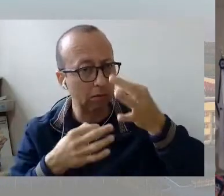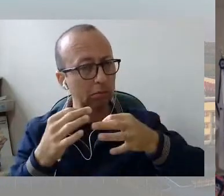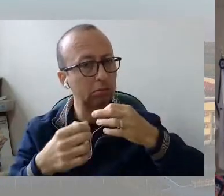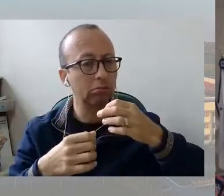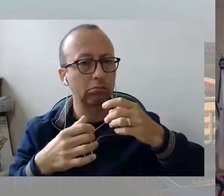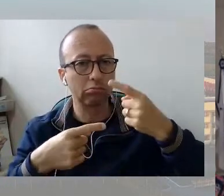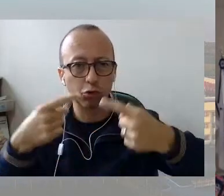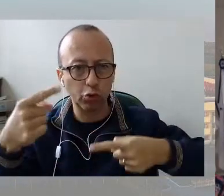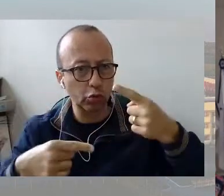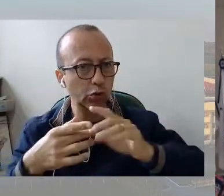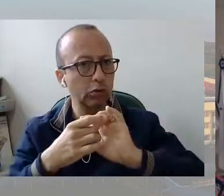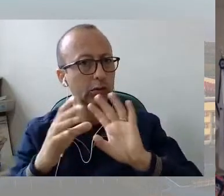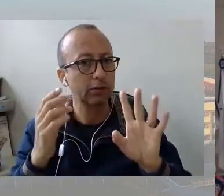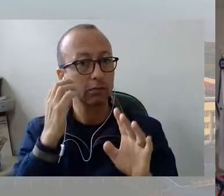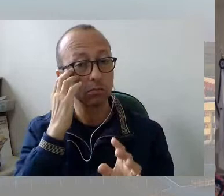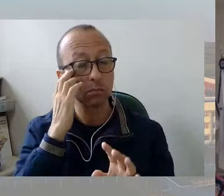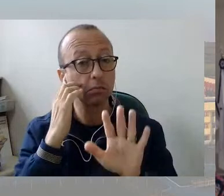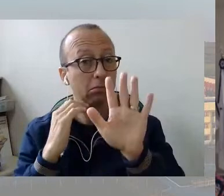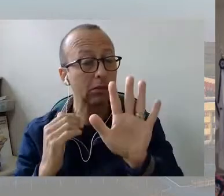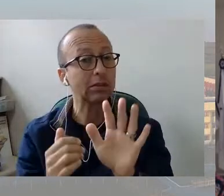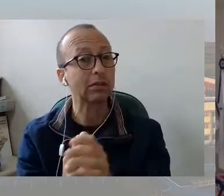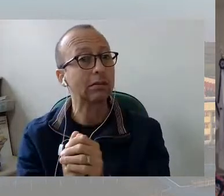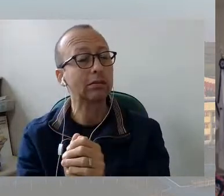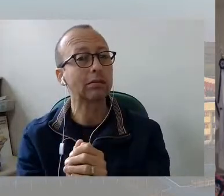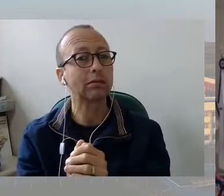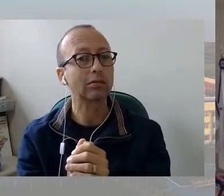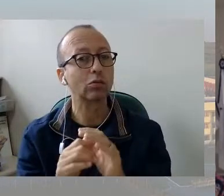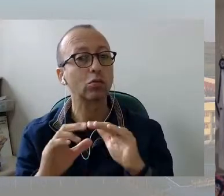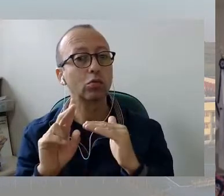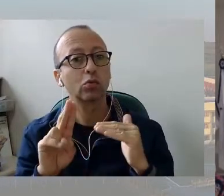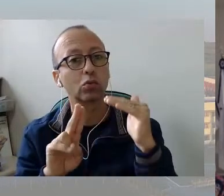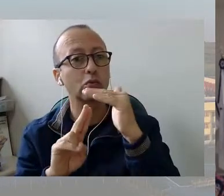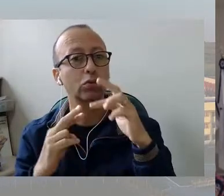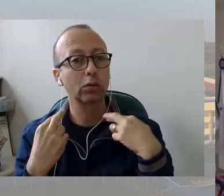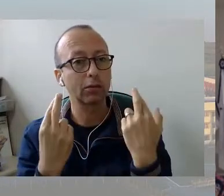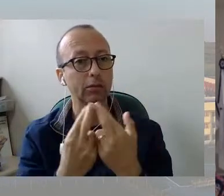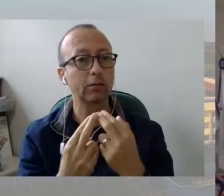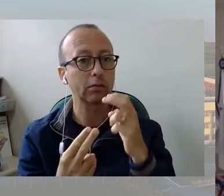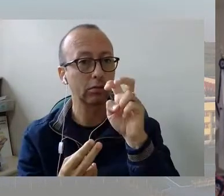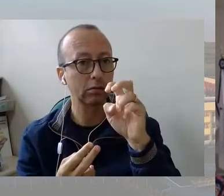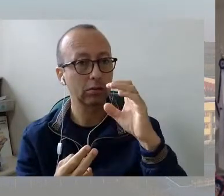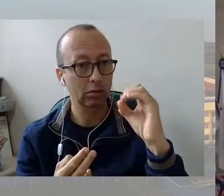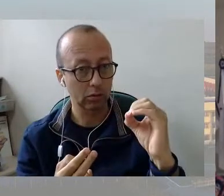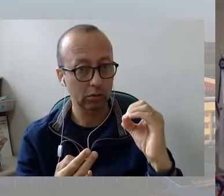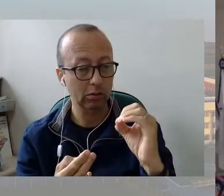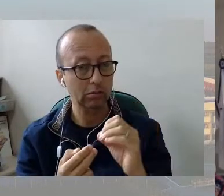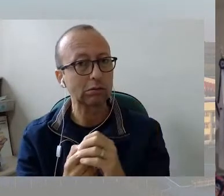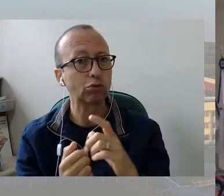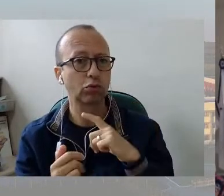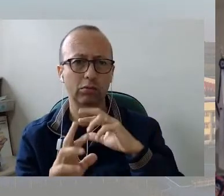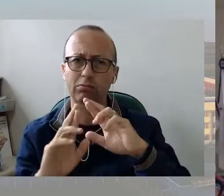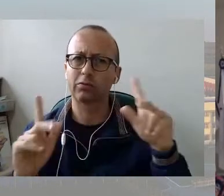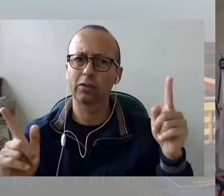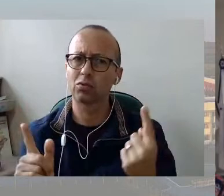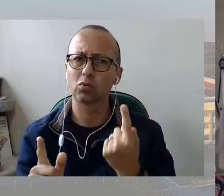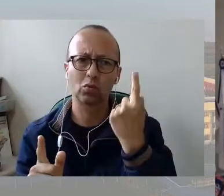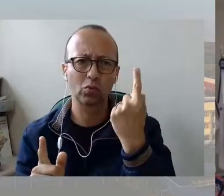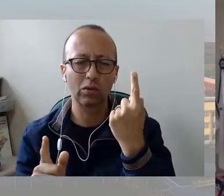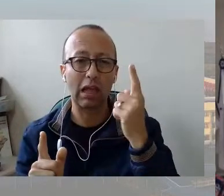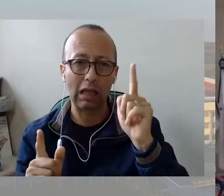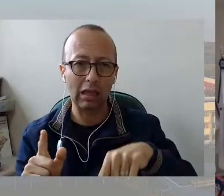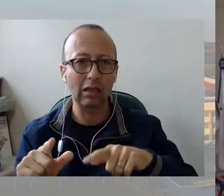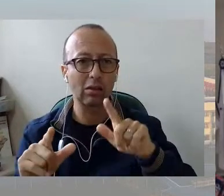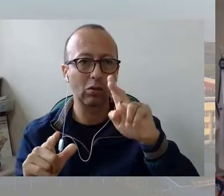mas oculta que o 50º Consune teve caráter extraordinário e único. A pauta era honoris